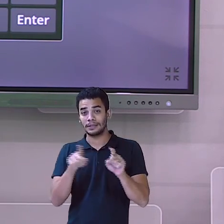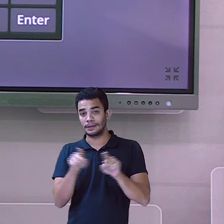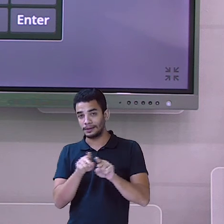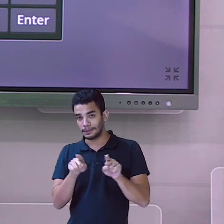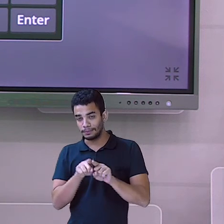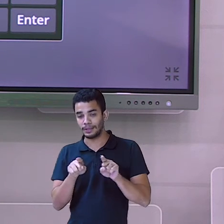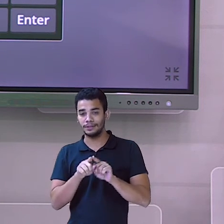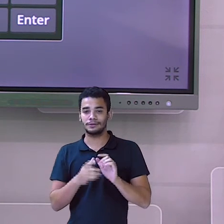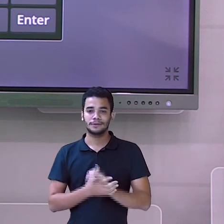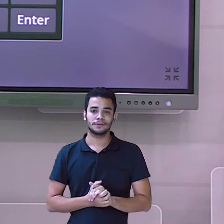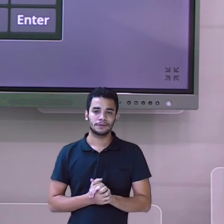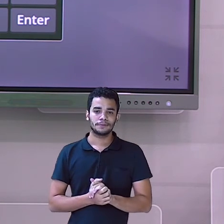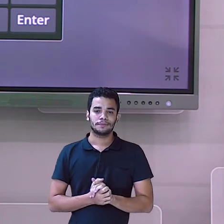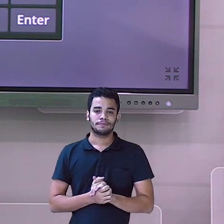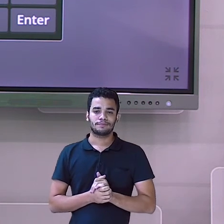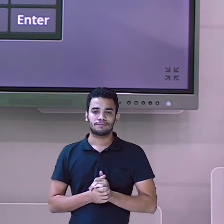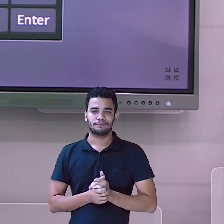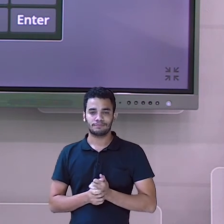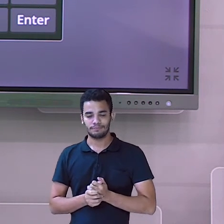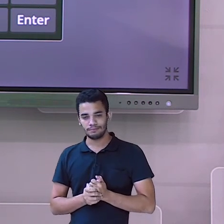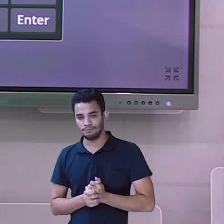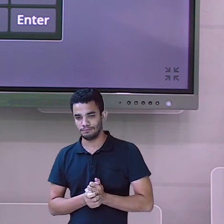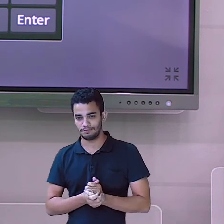TV Educação.